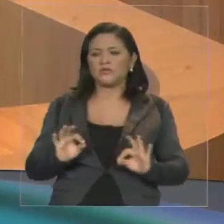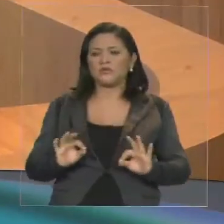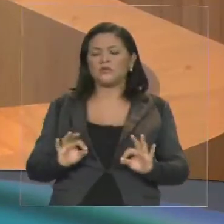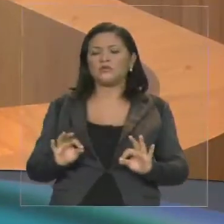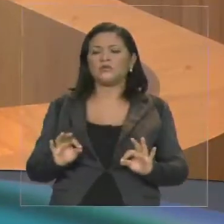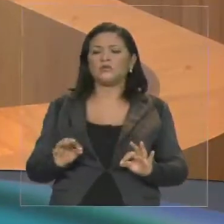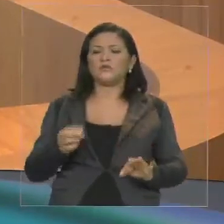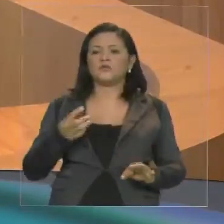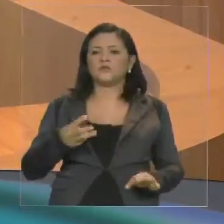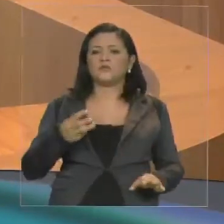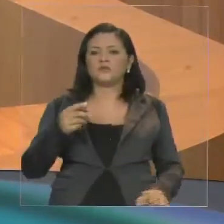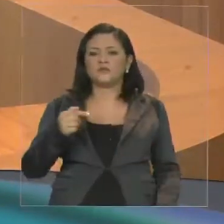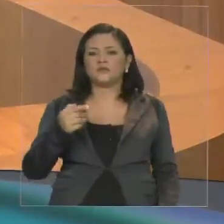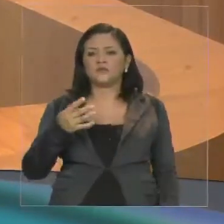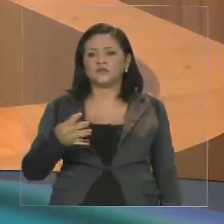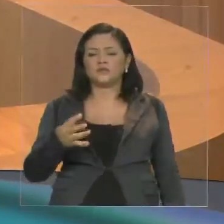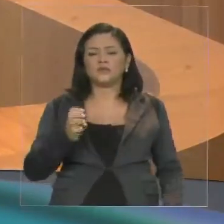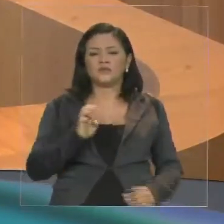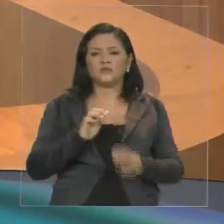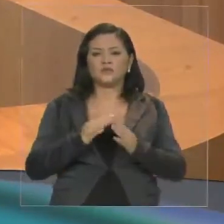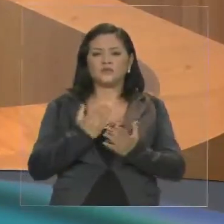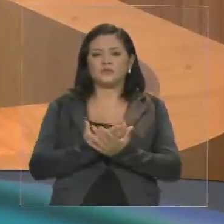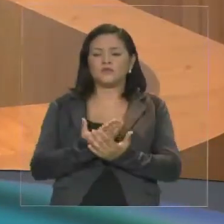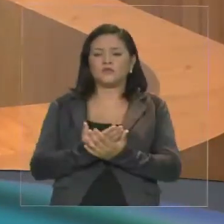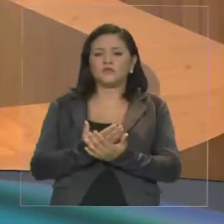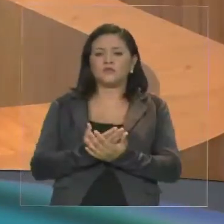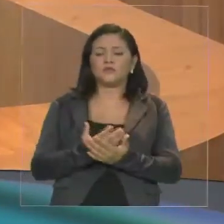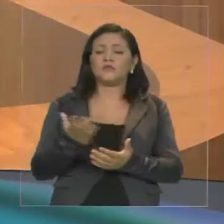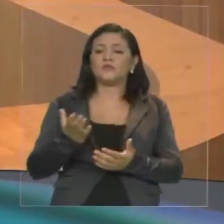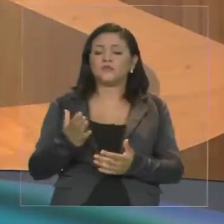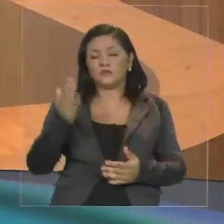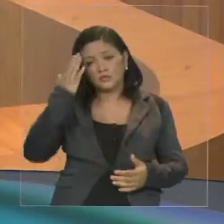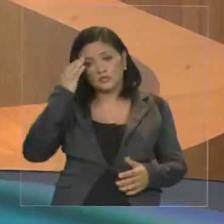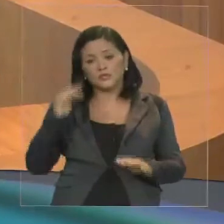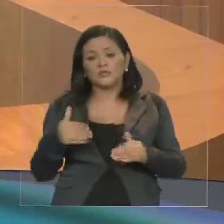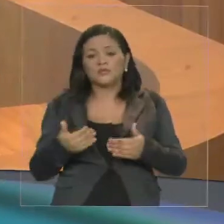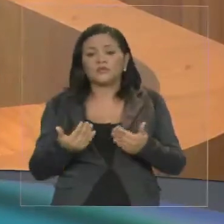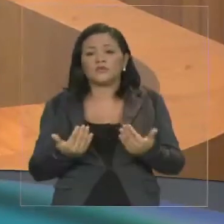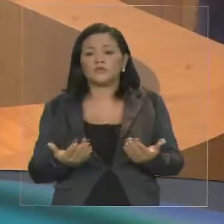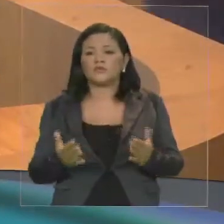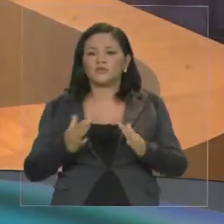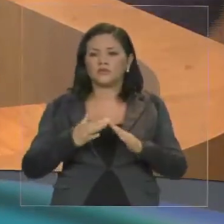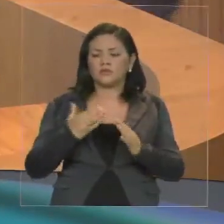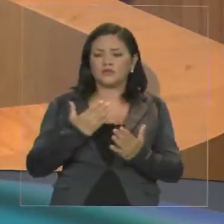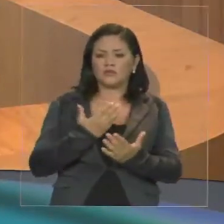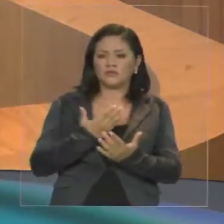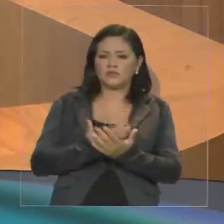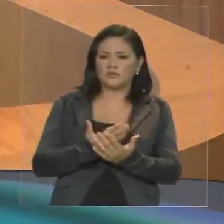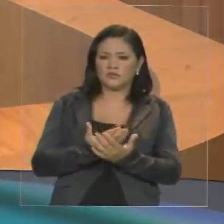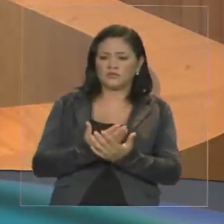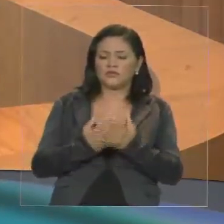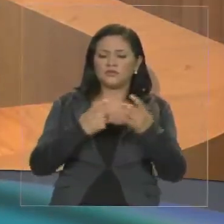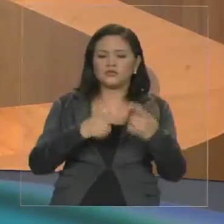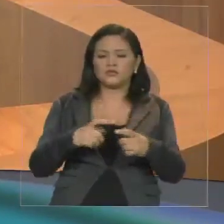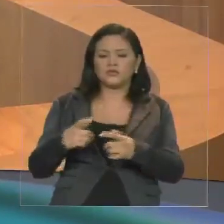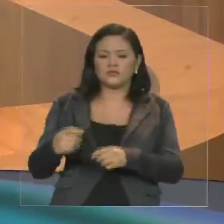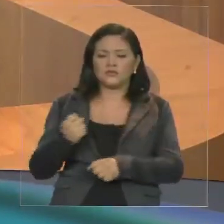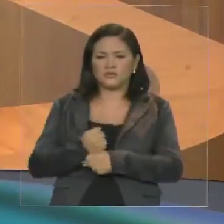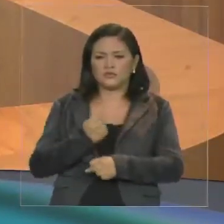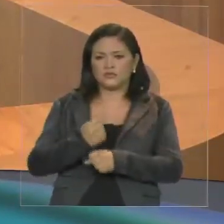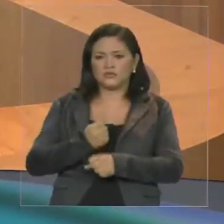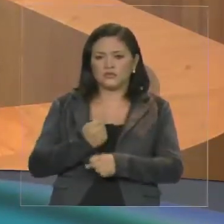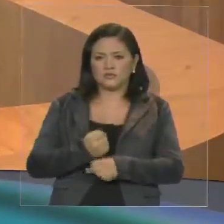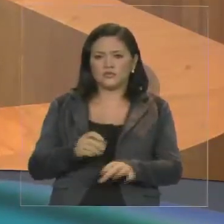Estado possa disponibilizar o endereço dessas escolas, onde estão sendo construídas,